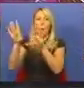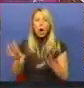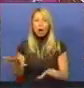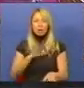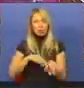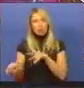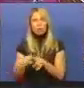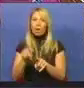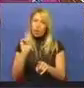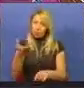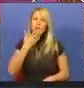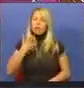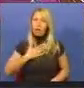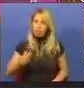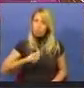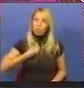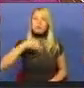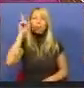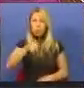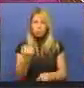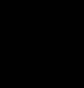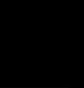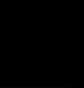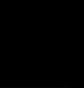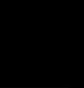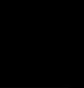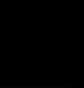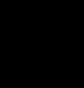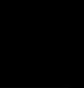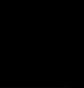isso que justamente preocupa os trabalhadores do Alfeite.